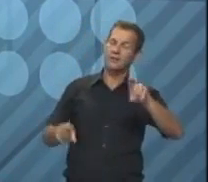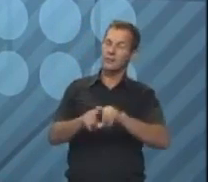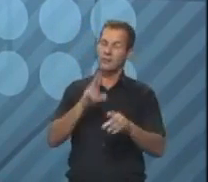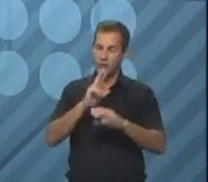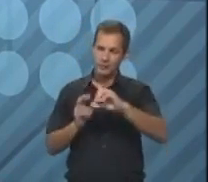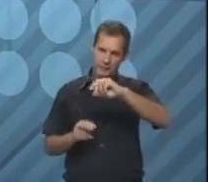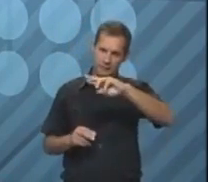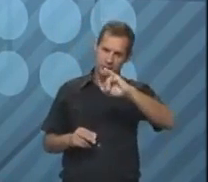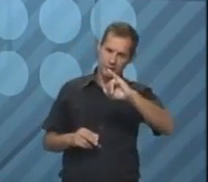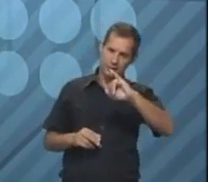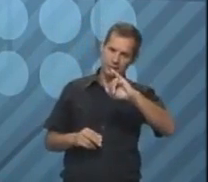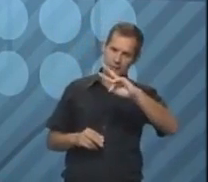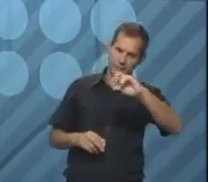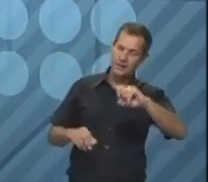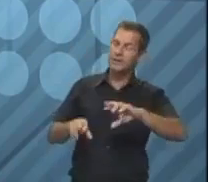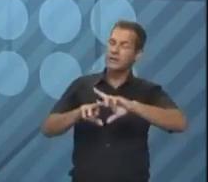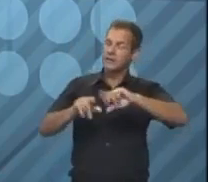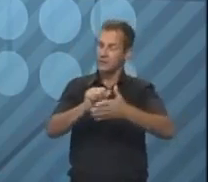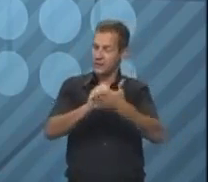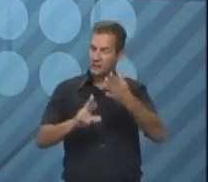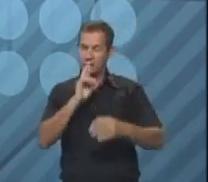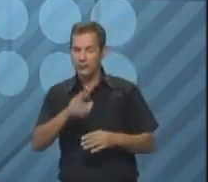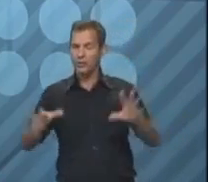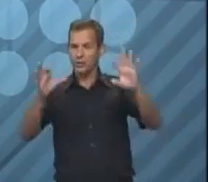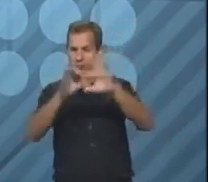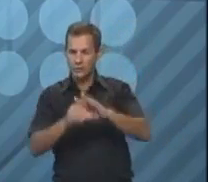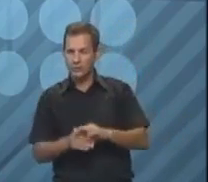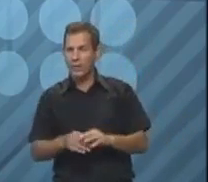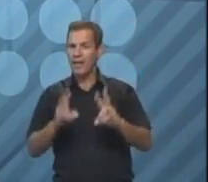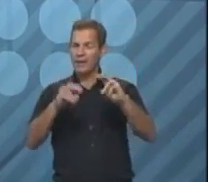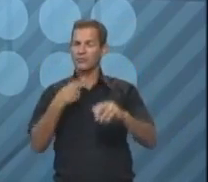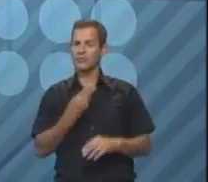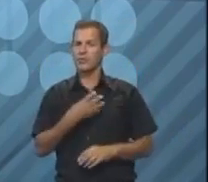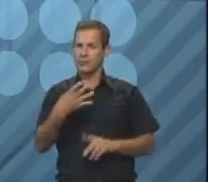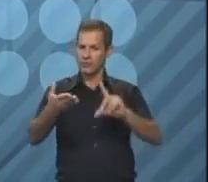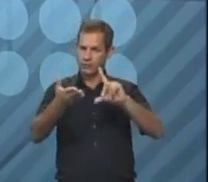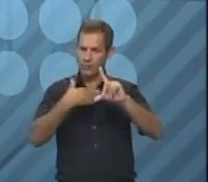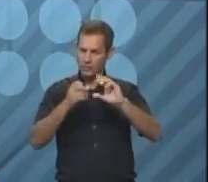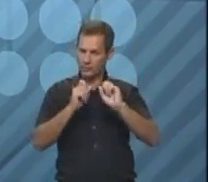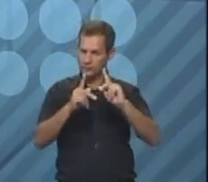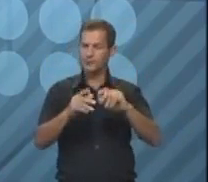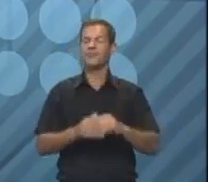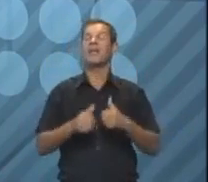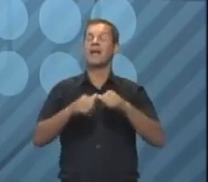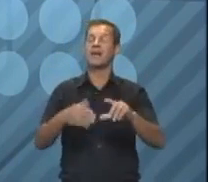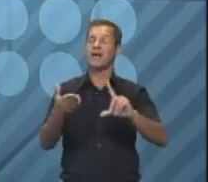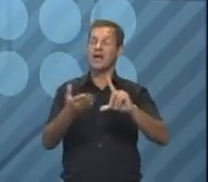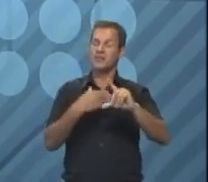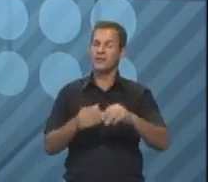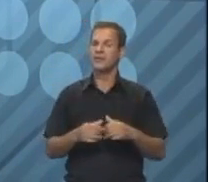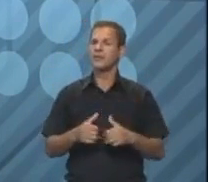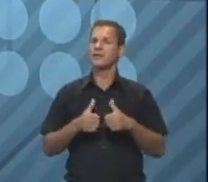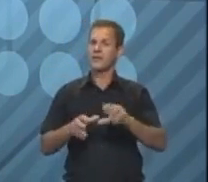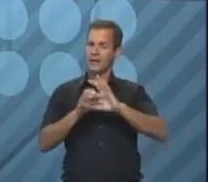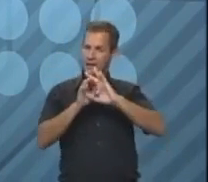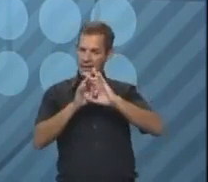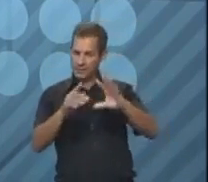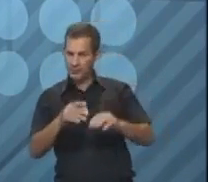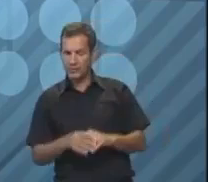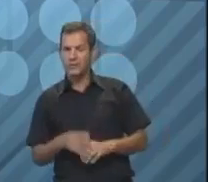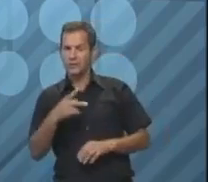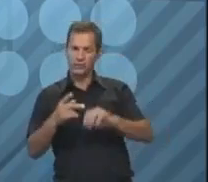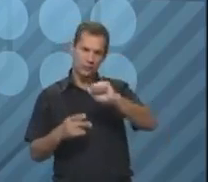parciais, são resolvidos uma série de exercícios envolvendo o tema das nossas 4 aulas. E essas aulas, elas estarão disponíveis